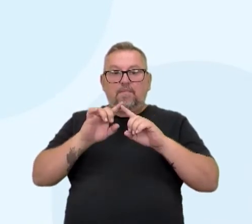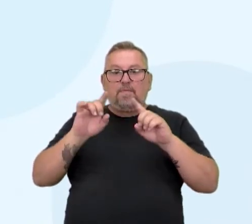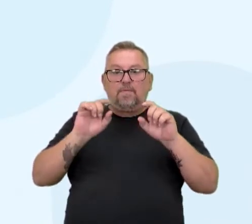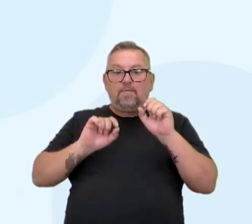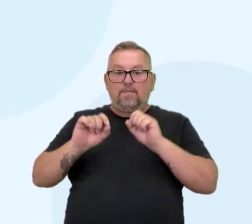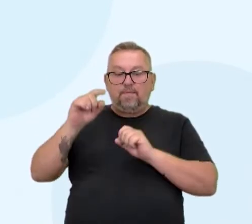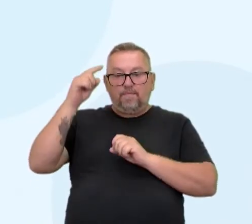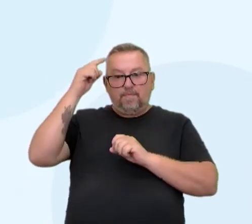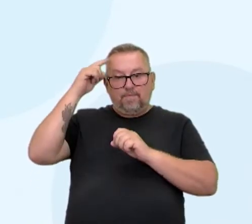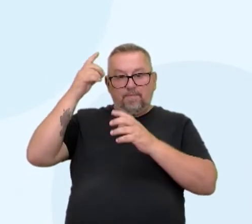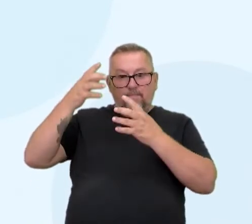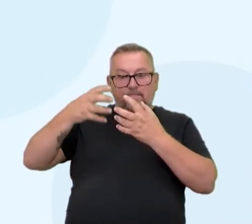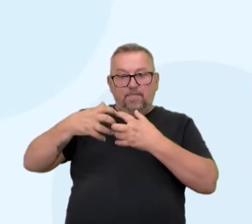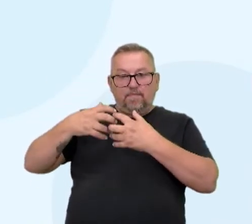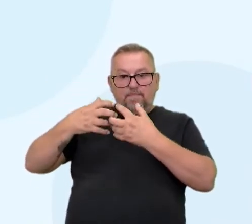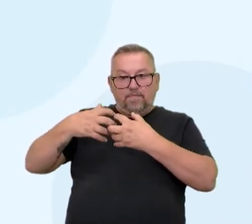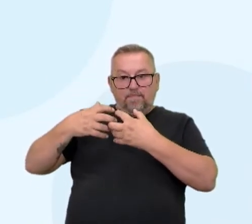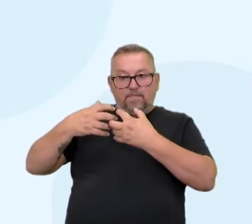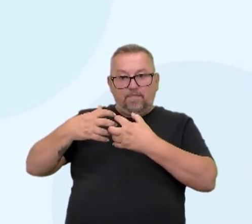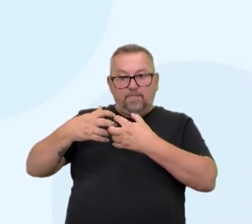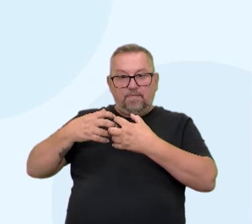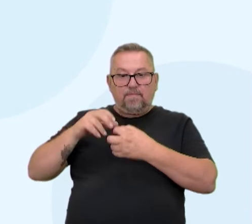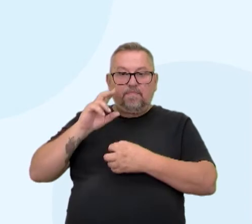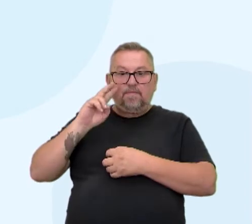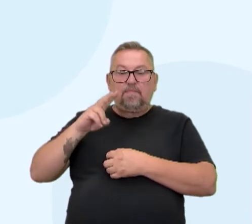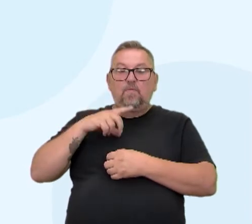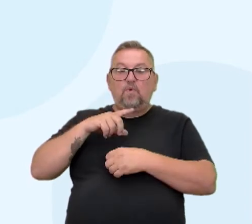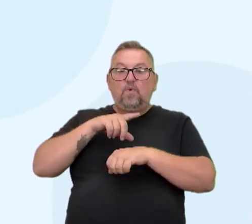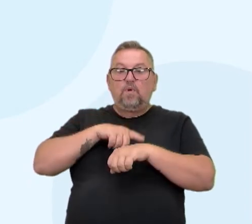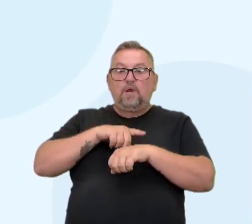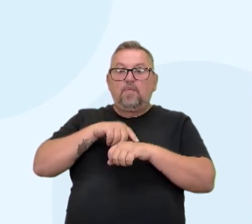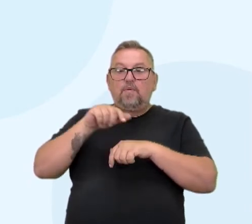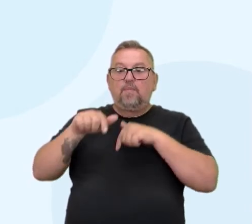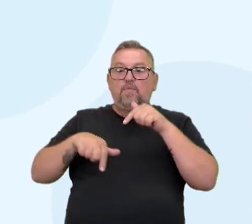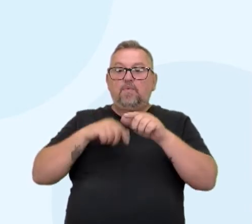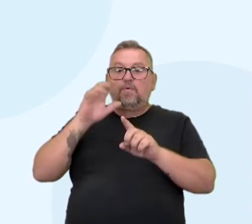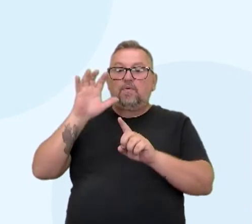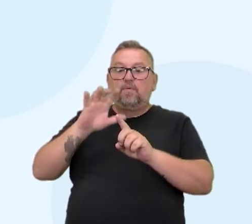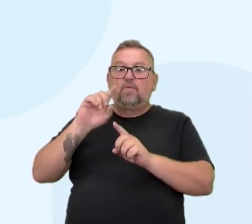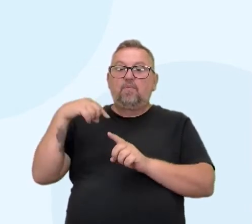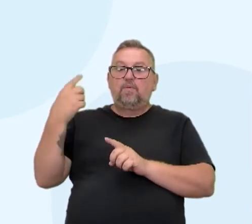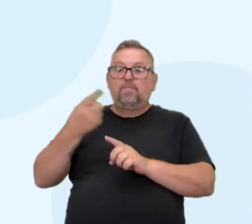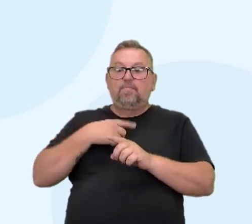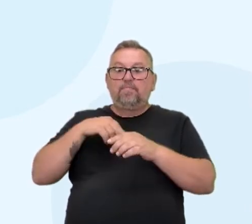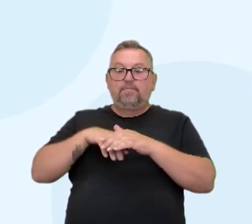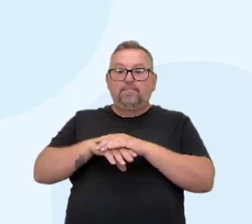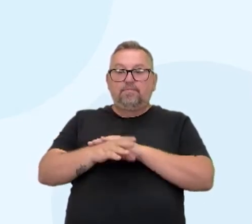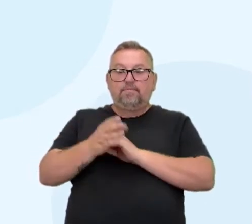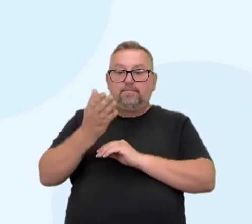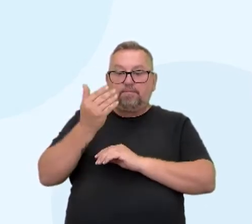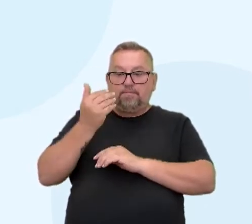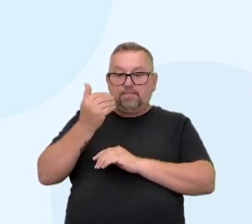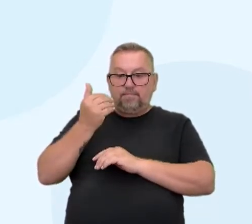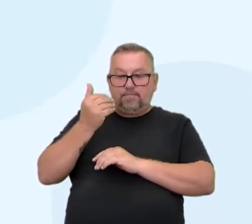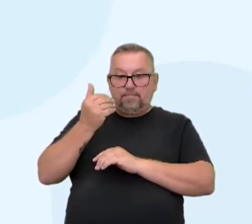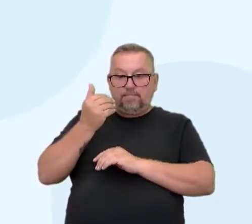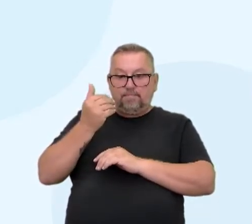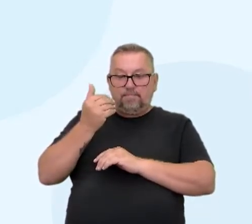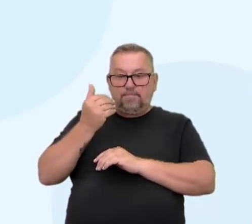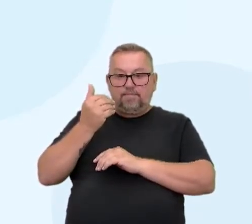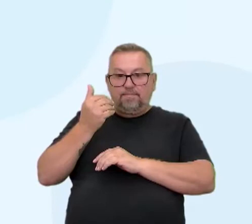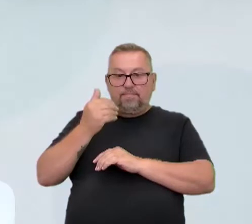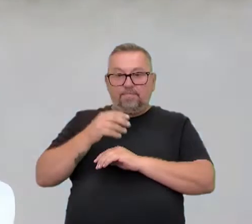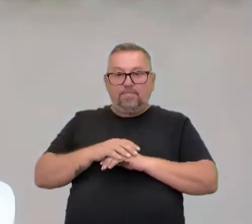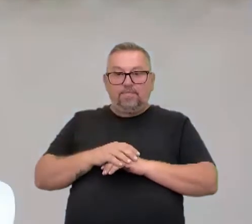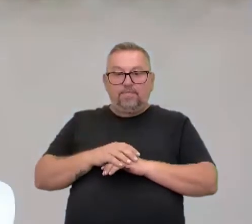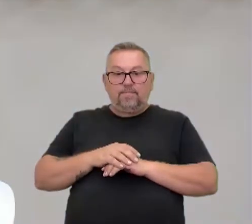de reflexão, que aí seria justamente, olha, como o tempo do trabalho influencia nos nossos hábitos